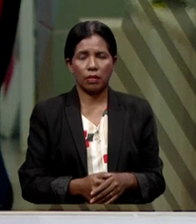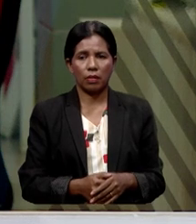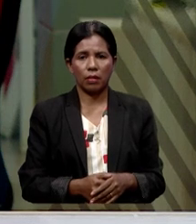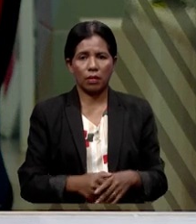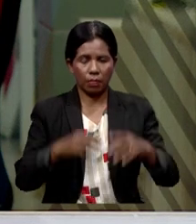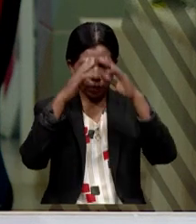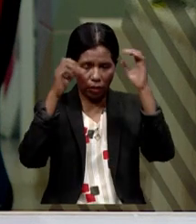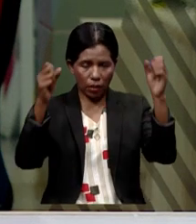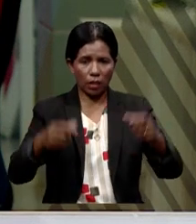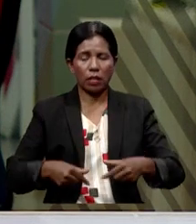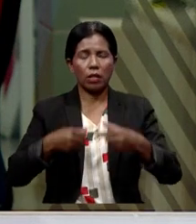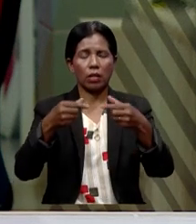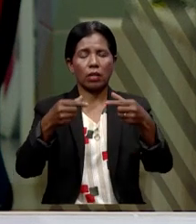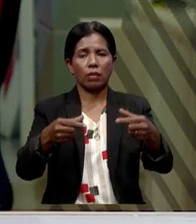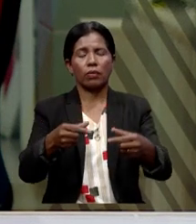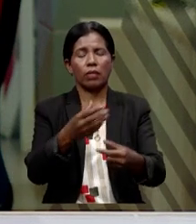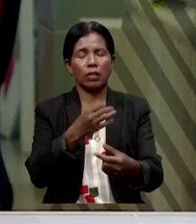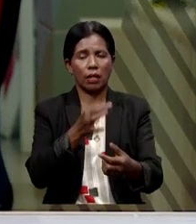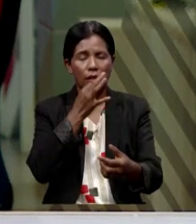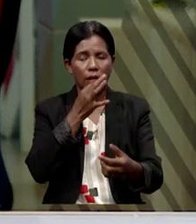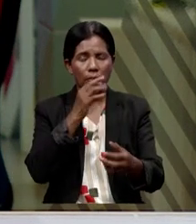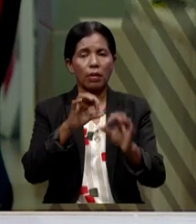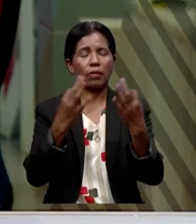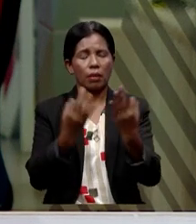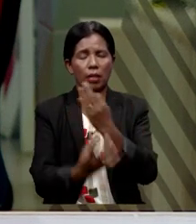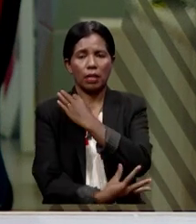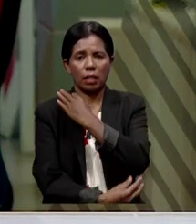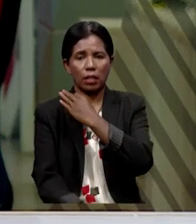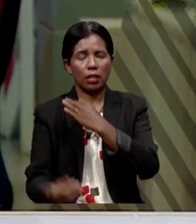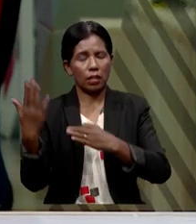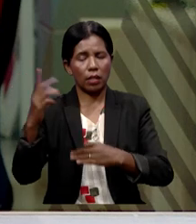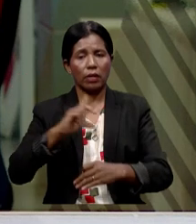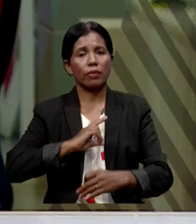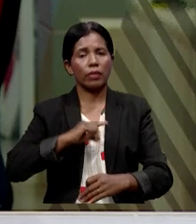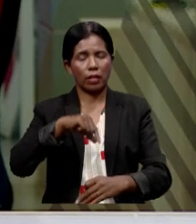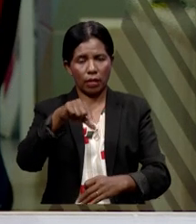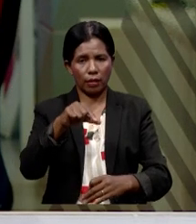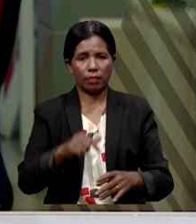Presidente da República oferece necessidade básica para a família vulnerável Iha Kilikai.